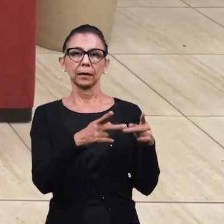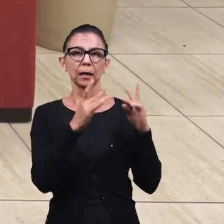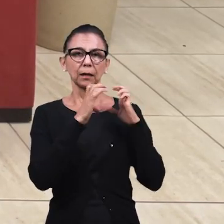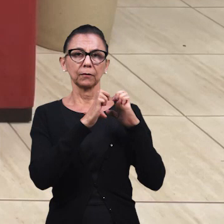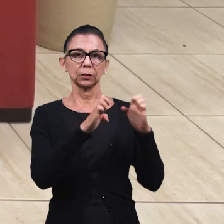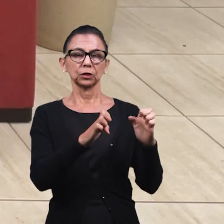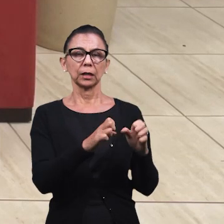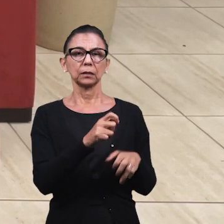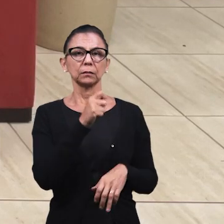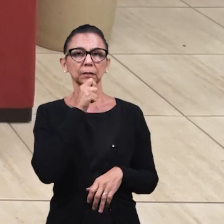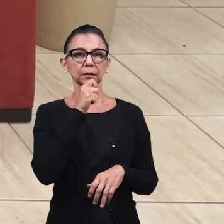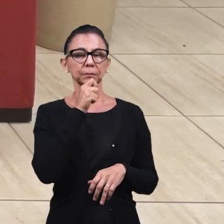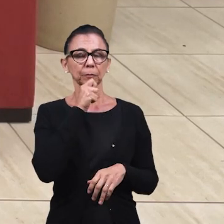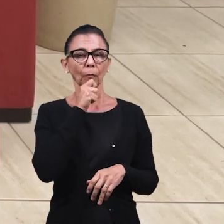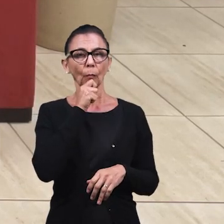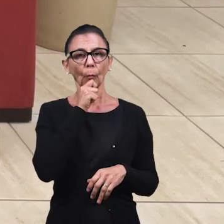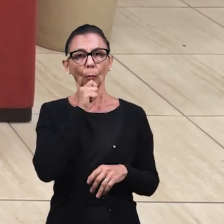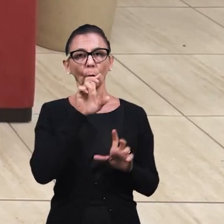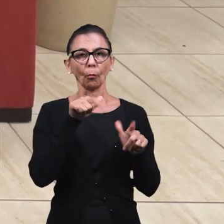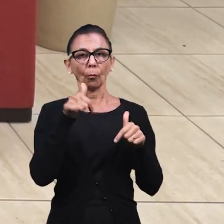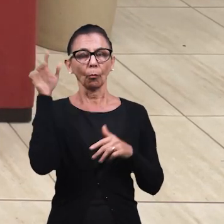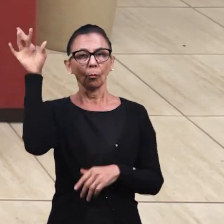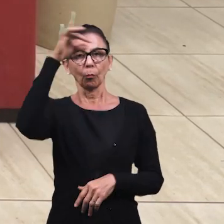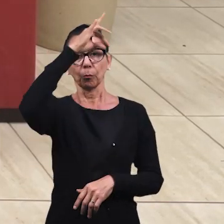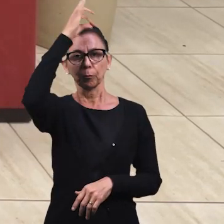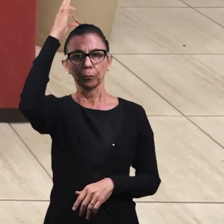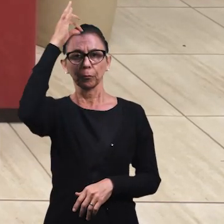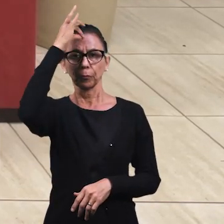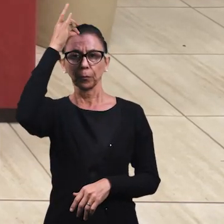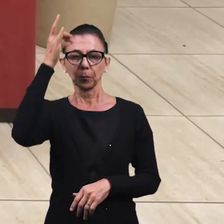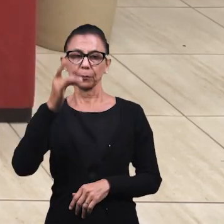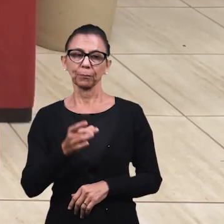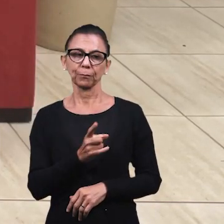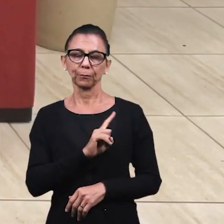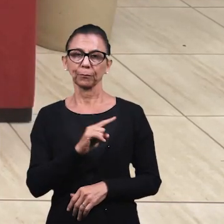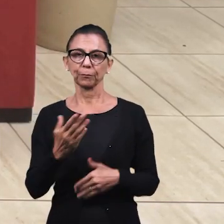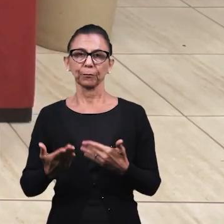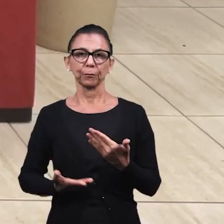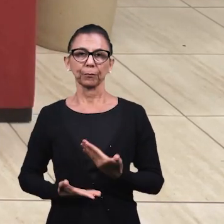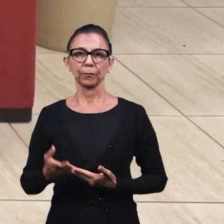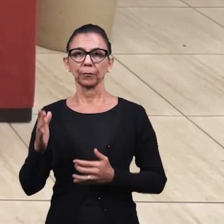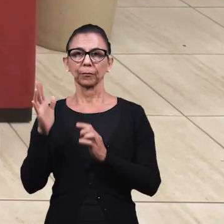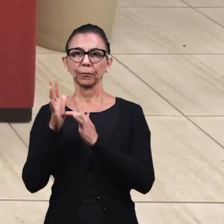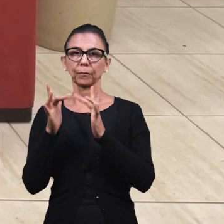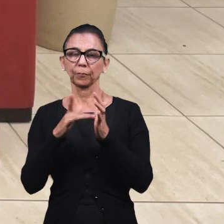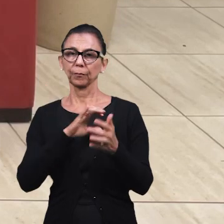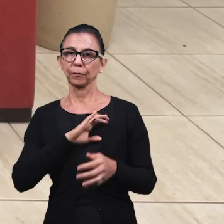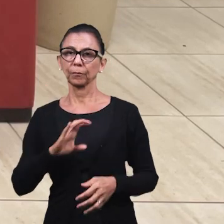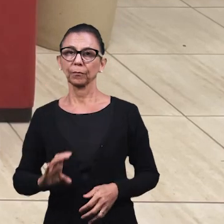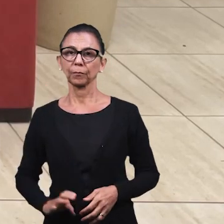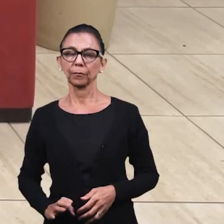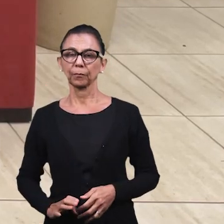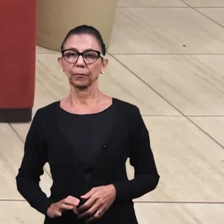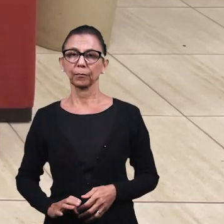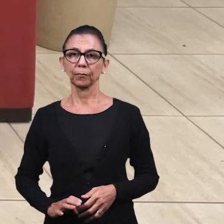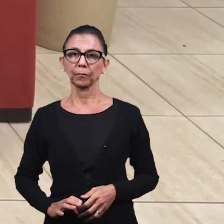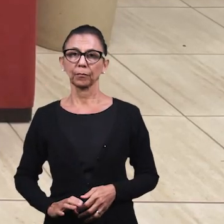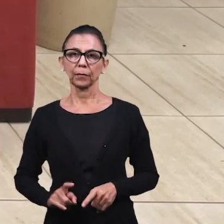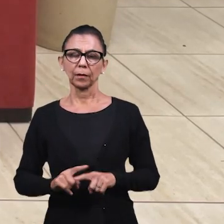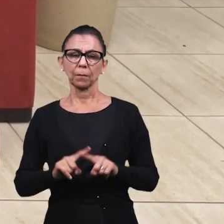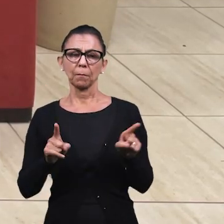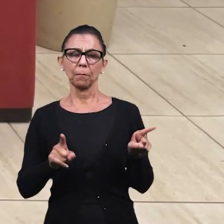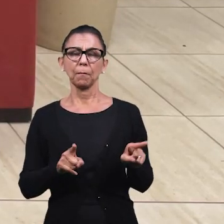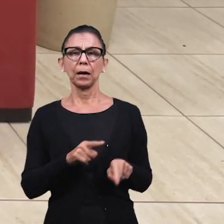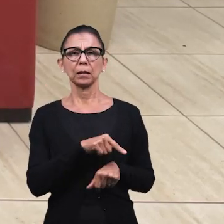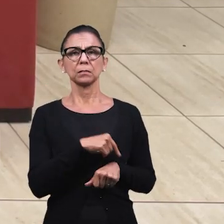sem a Trindade, sem a operação do Espírito Santo, não servem ao nosso Senhor Jesus Cristo, mas ao seu